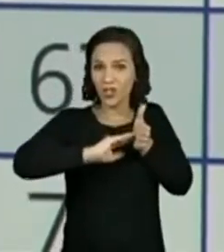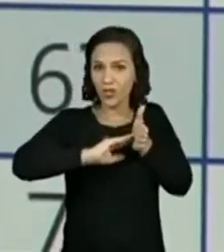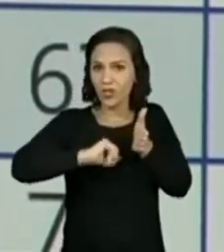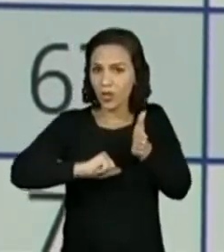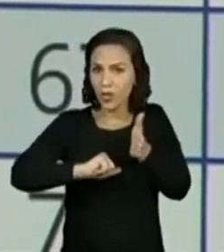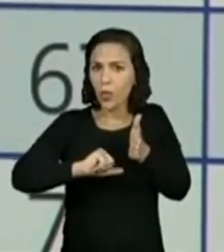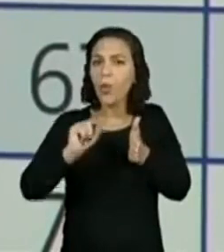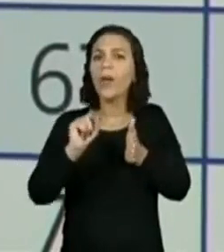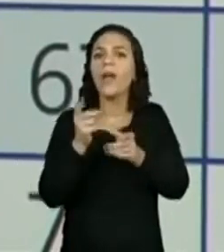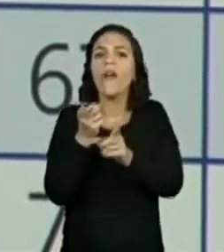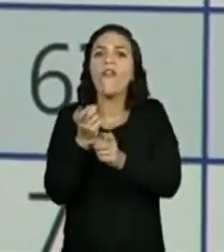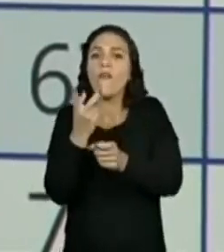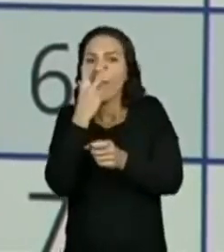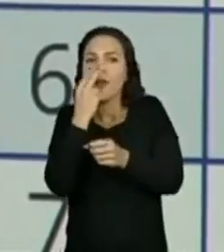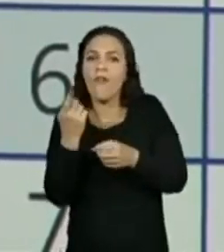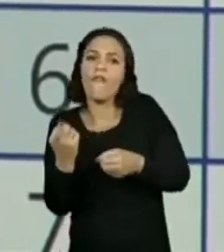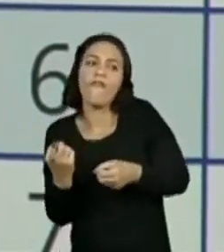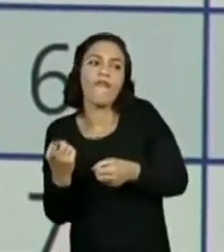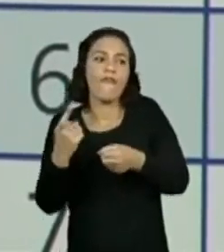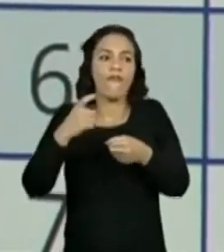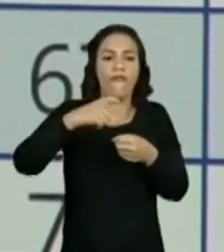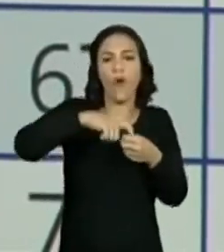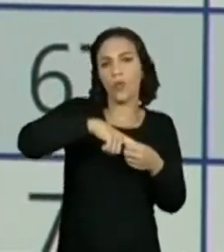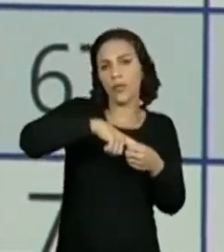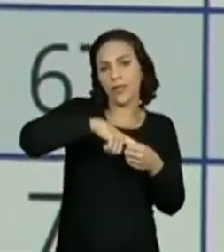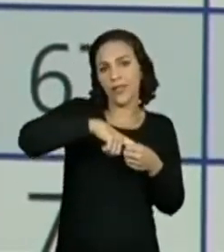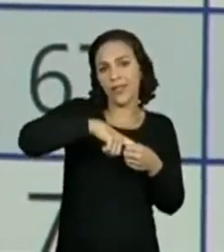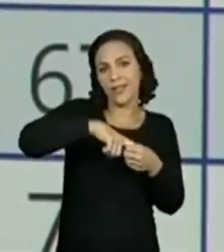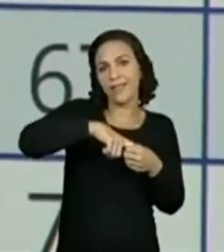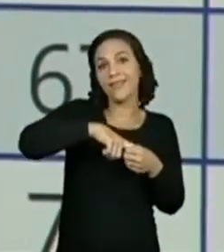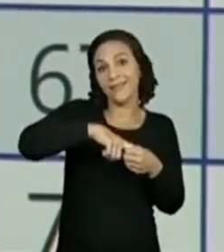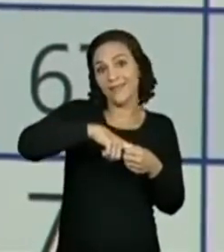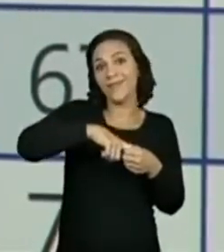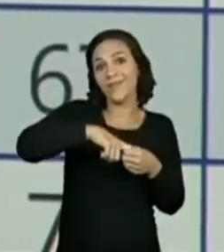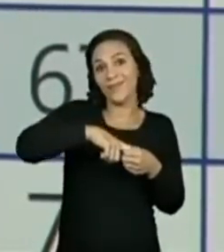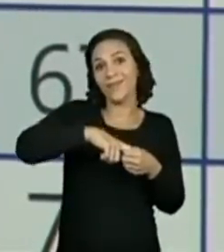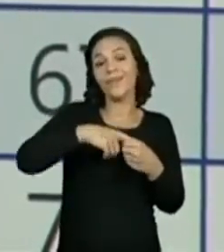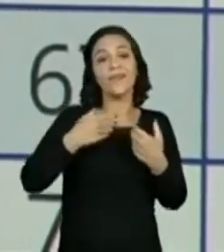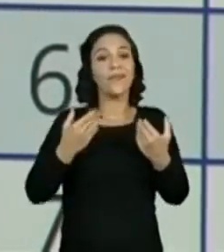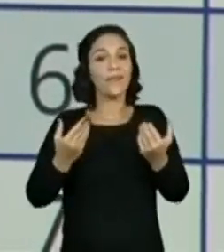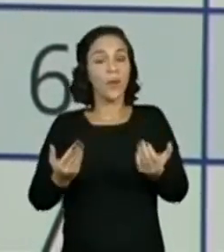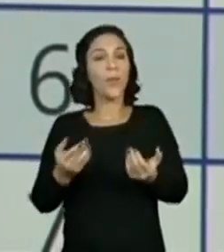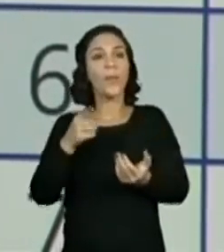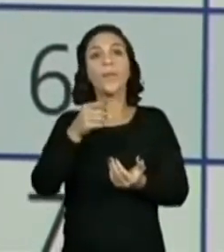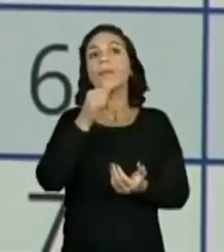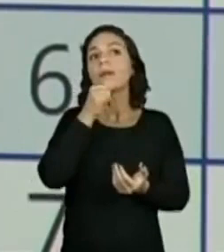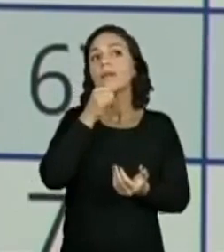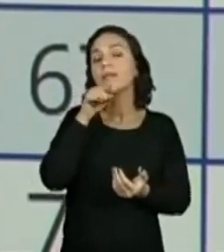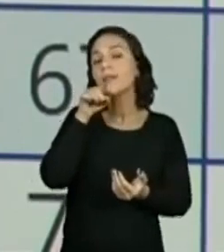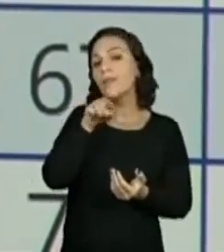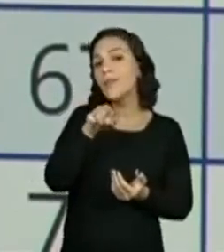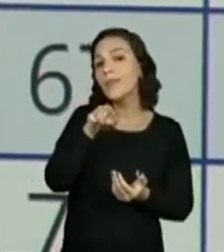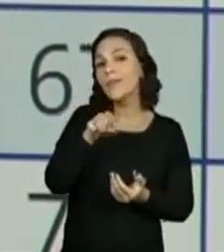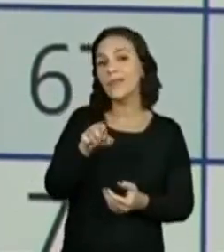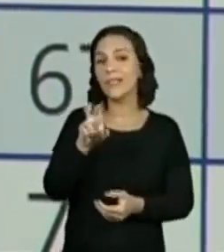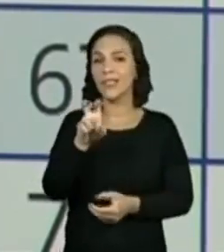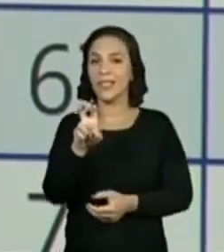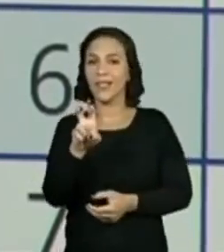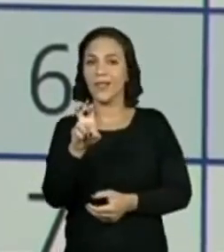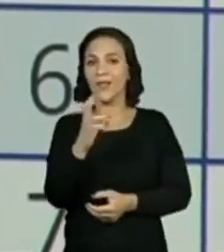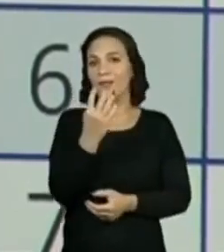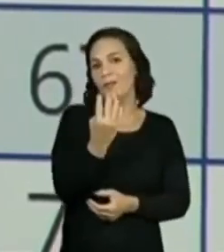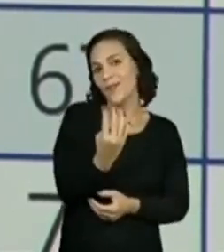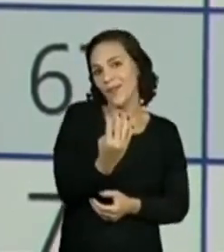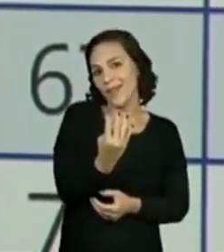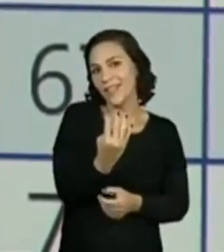eu subtraio 1, a quantidade 1, de um número qualquer, eu terei sempre o número anterior a